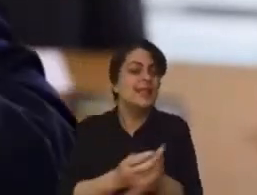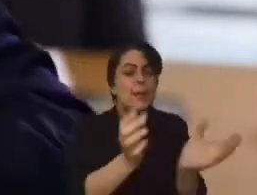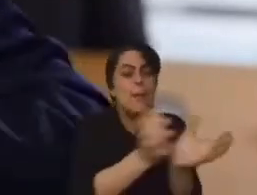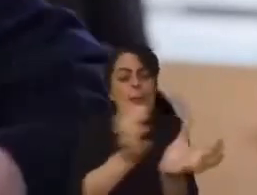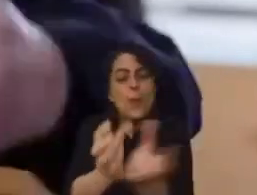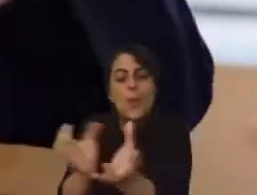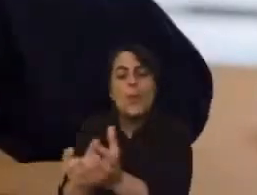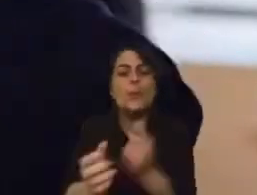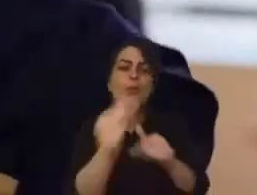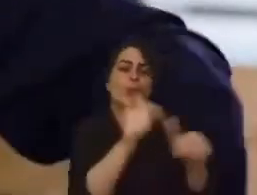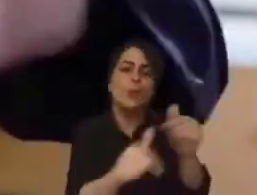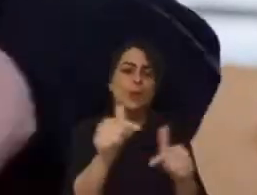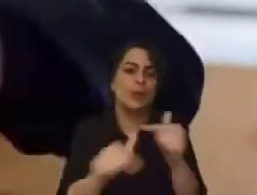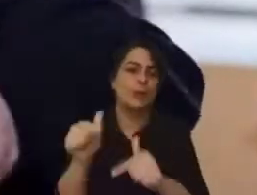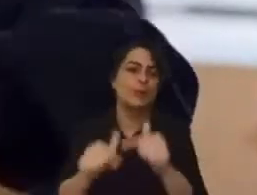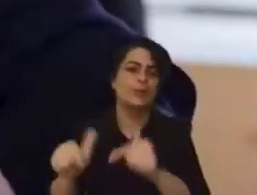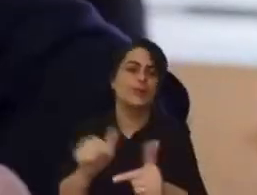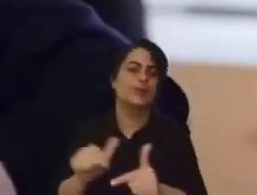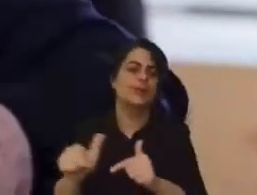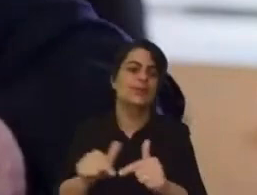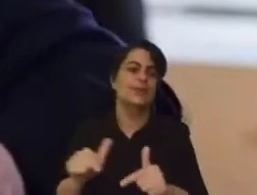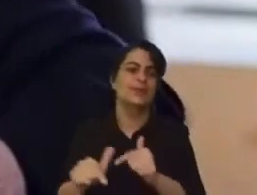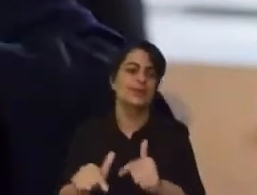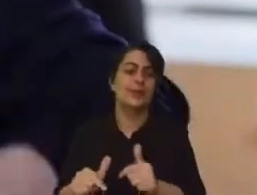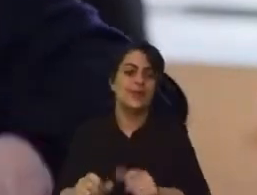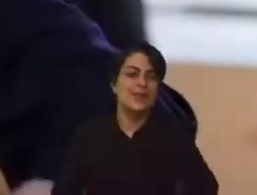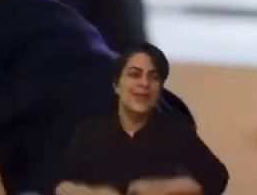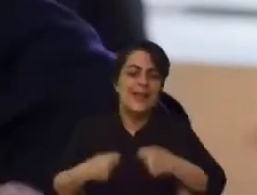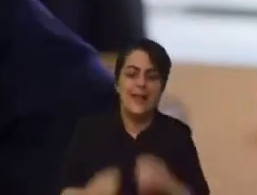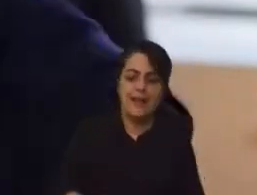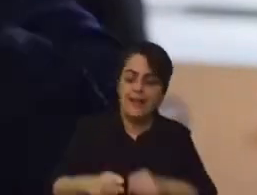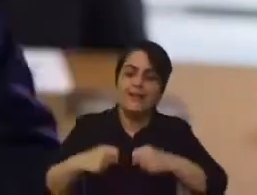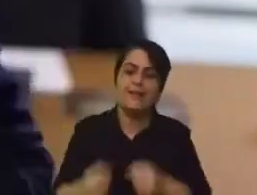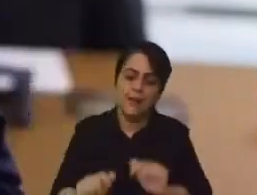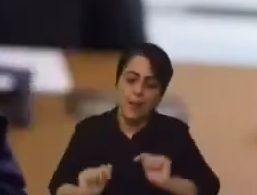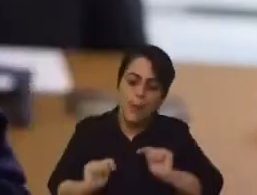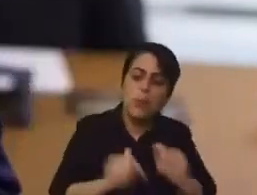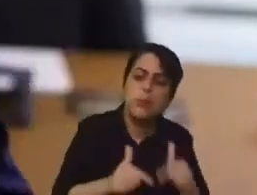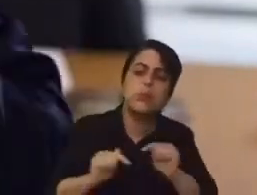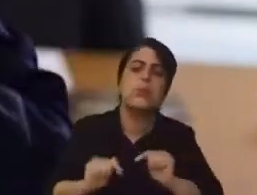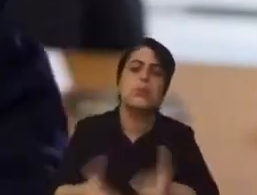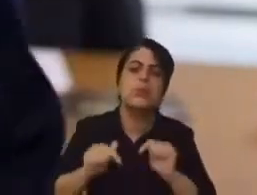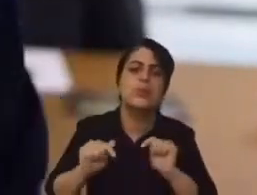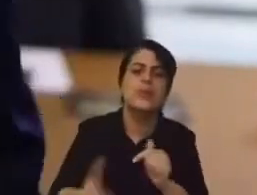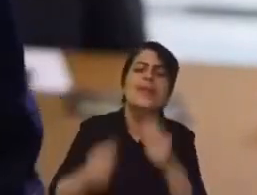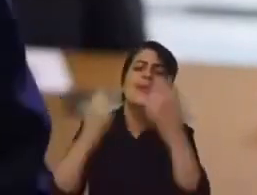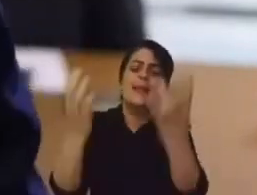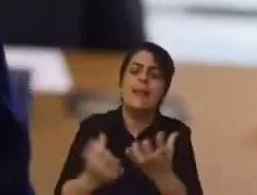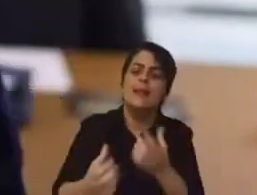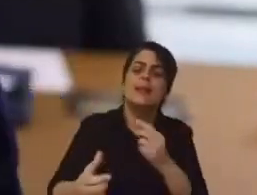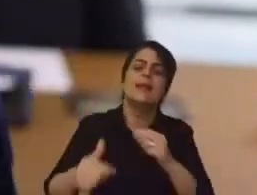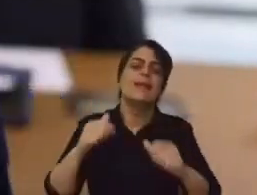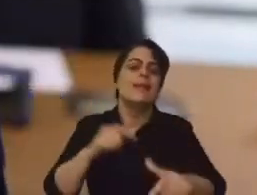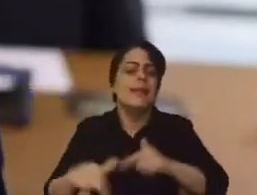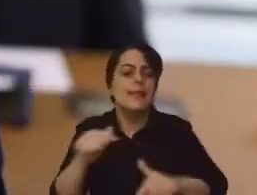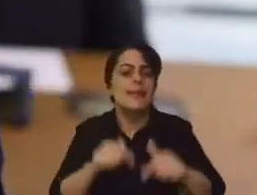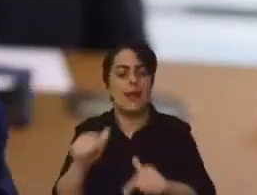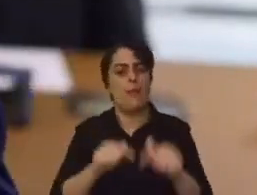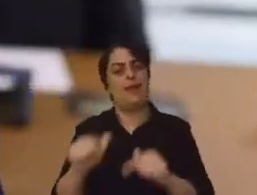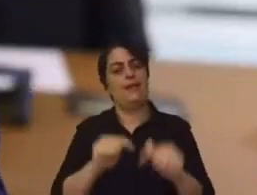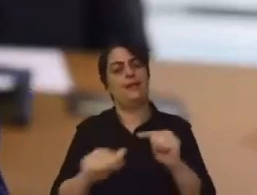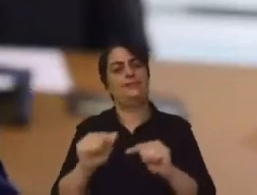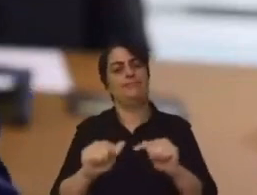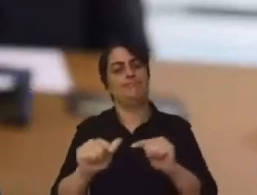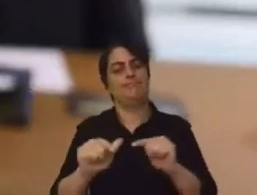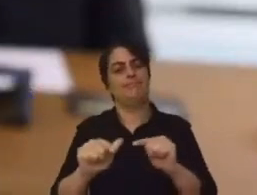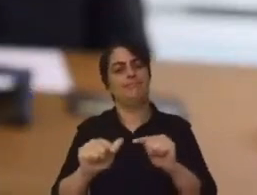trabalhadores, pela persistência dos trabalhadores de quererem trabalhar e quererem sobreviver e quererem sustentar a sua família.